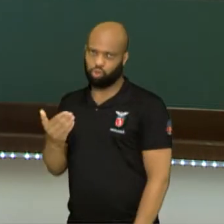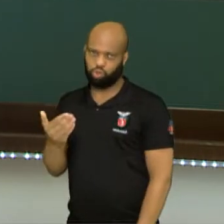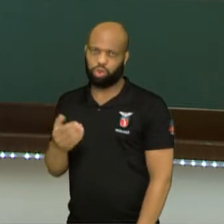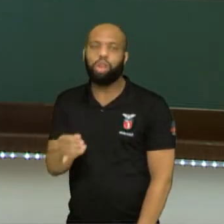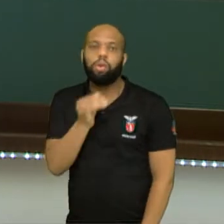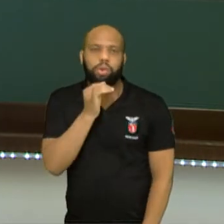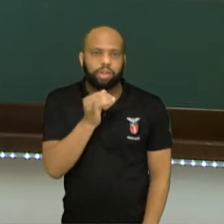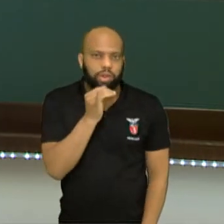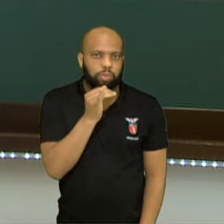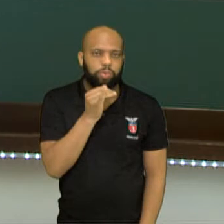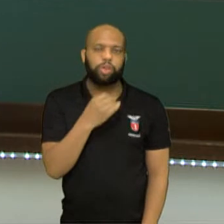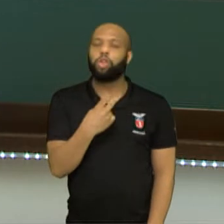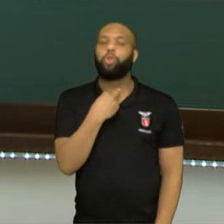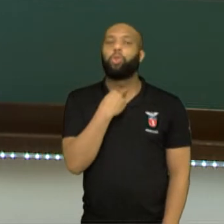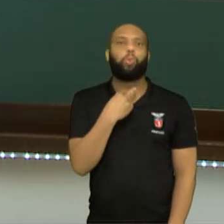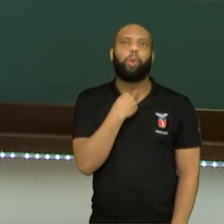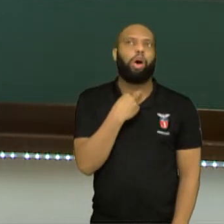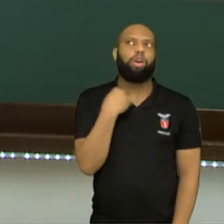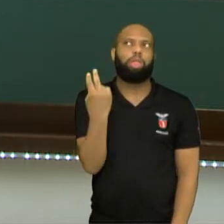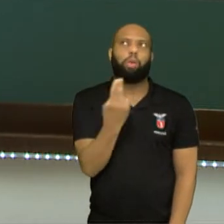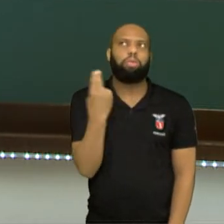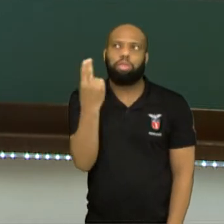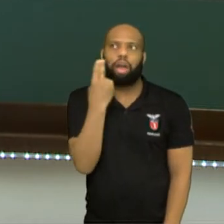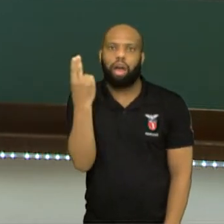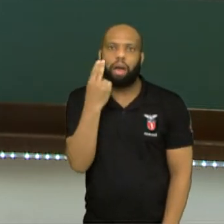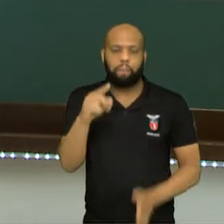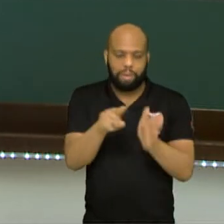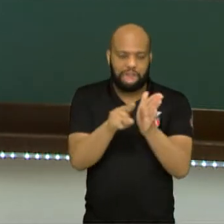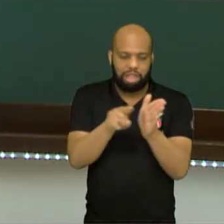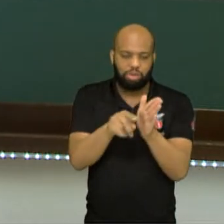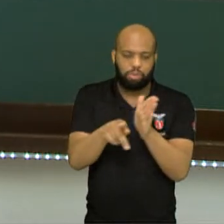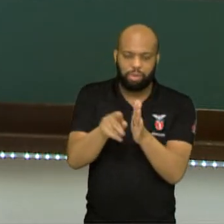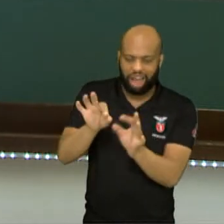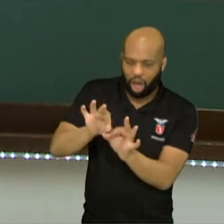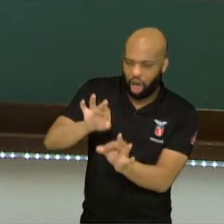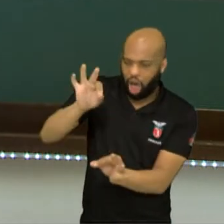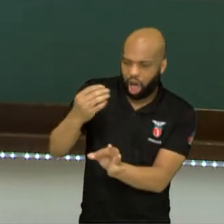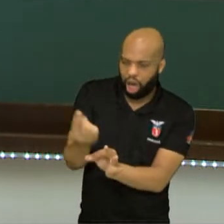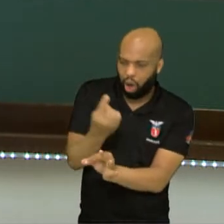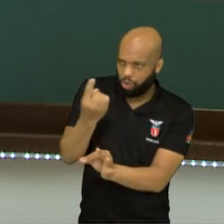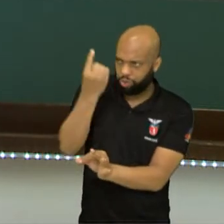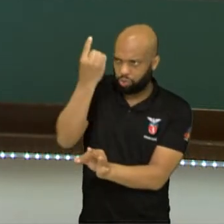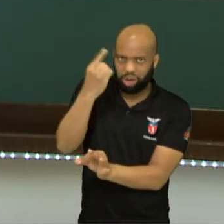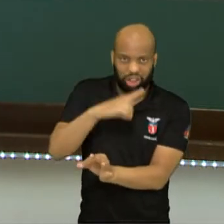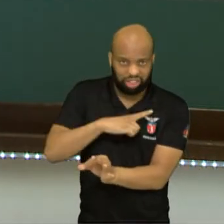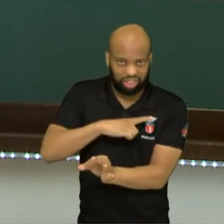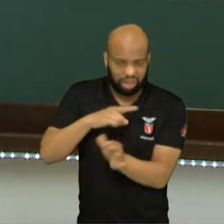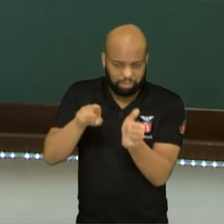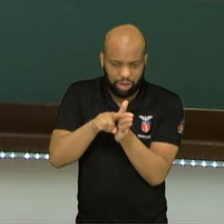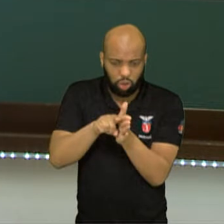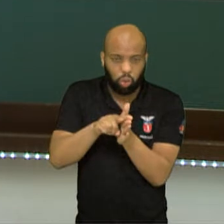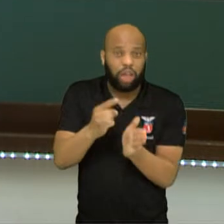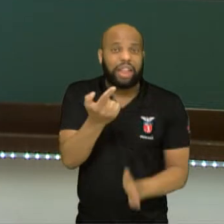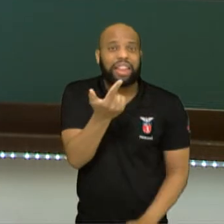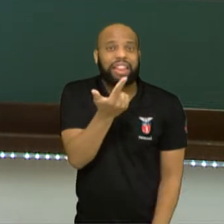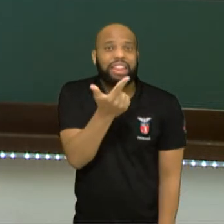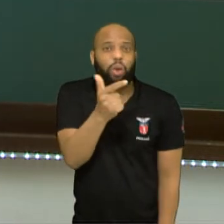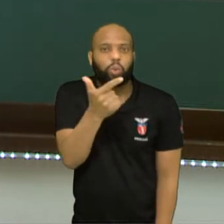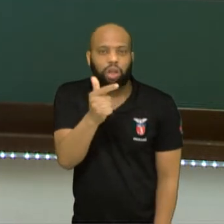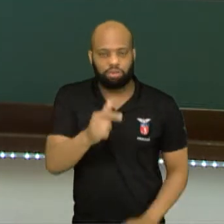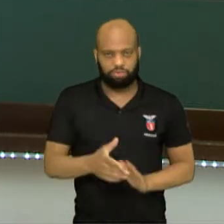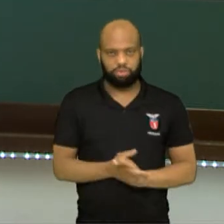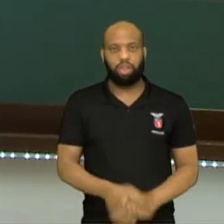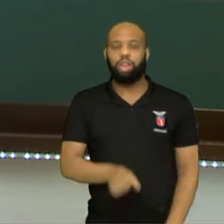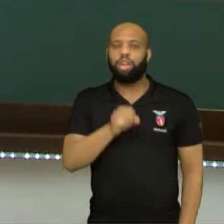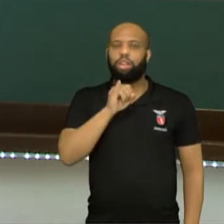por exemplo, não pode encontrar um valor negativo para uma altura. Concorda com a prof? Não existem alturas negativas. Então, se o